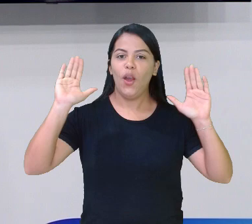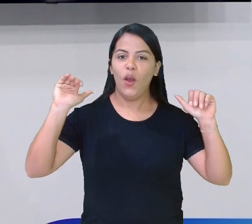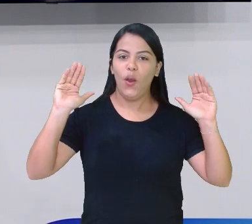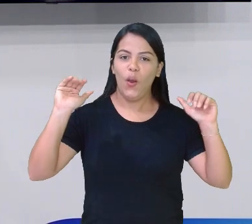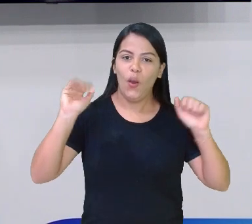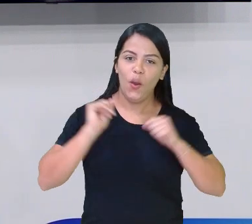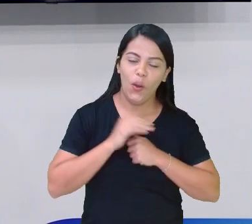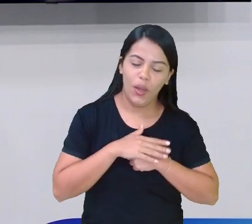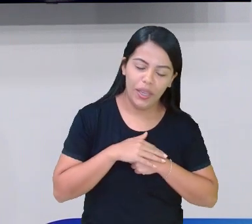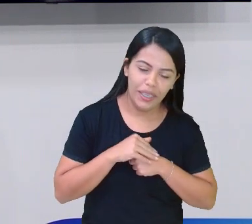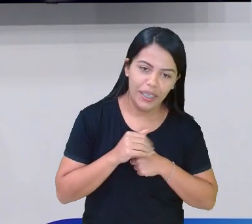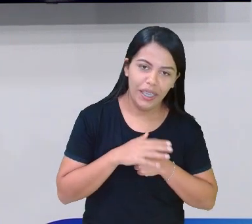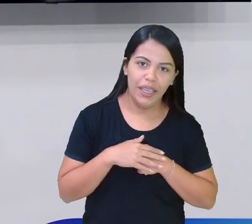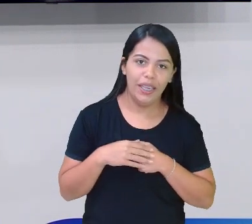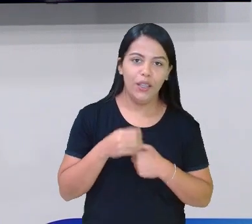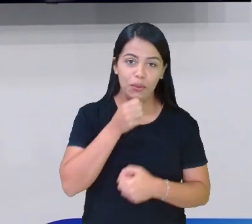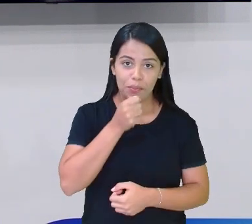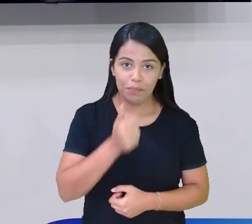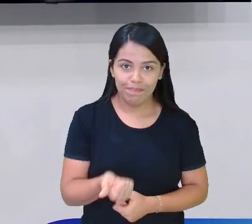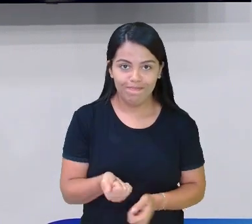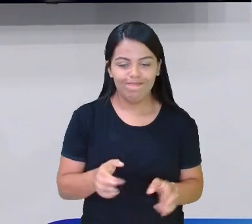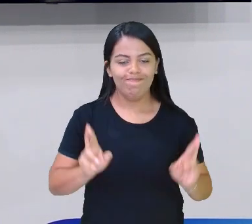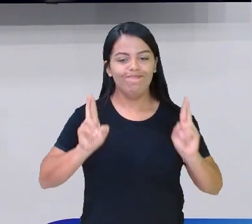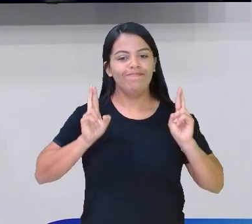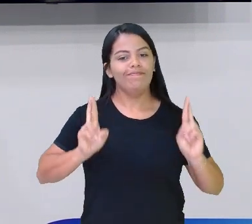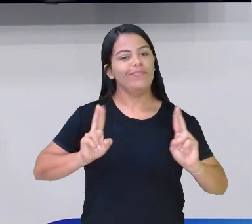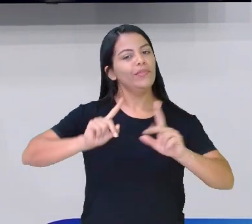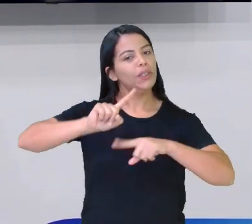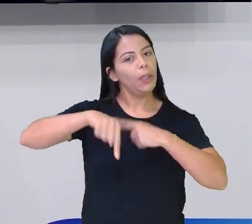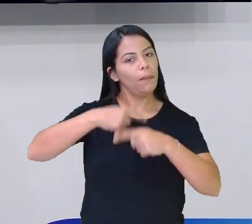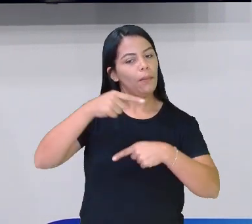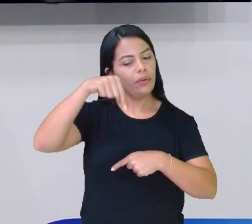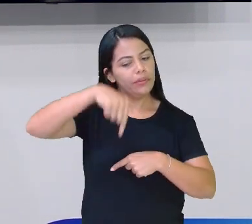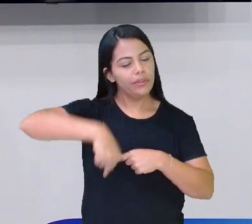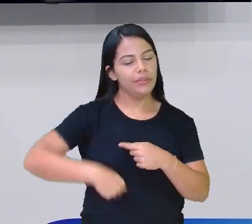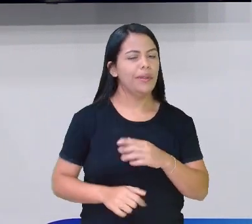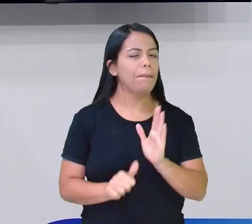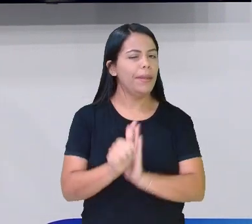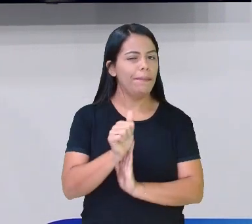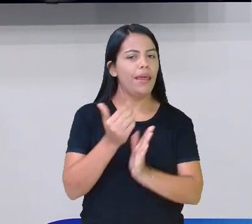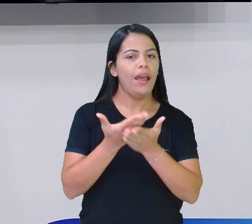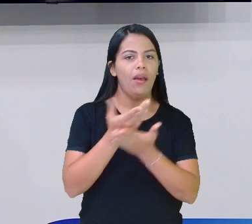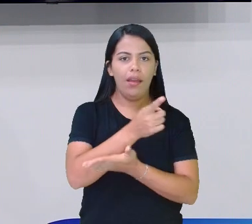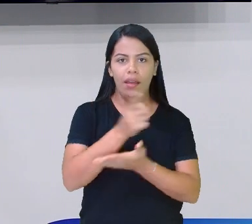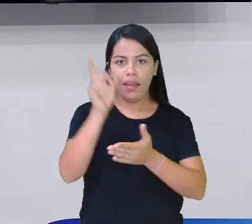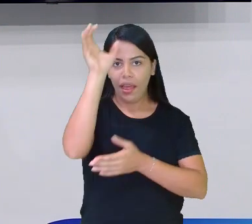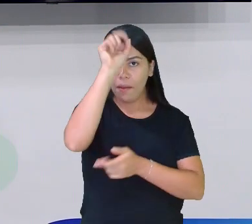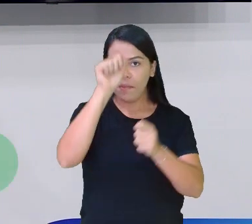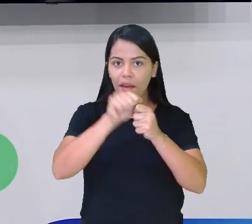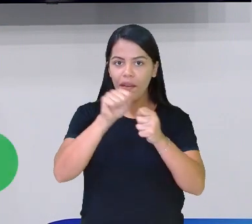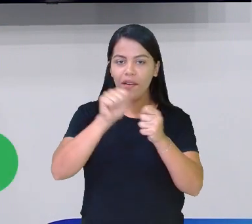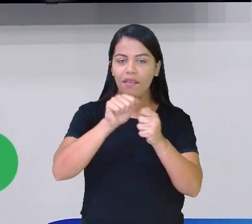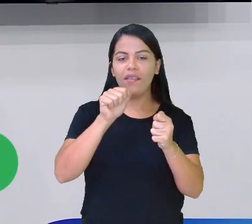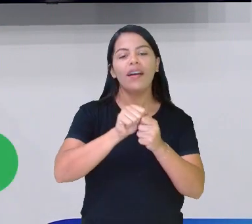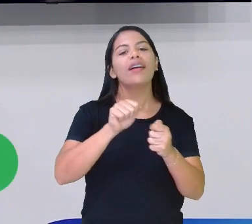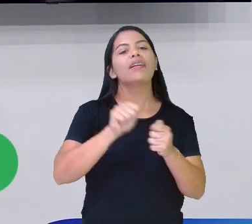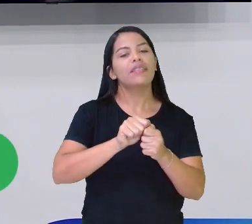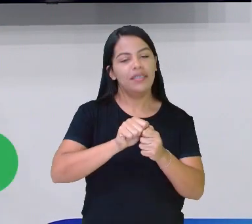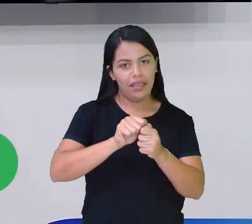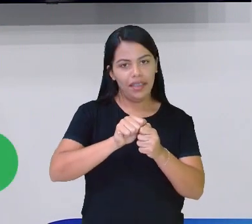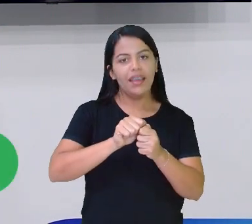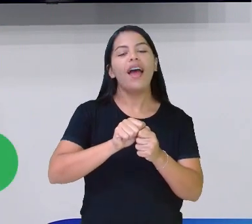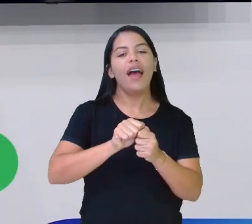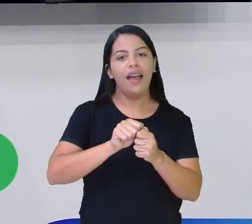meus queridos, como vocês estão? Espero que depois dessa primeira aula aí, onde aprenderam a fazer arte com materiais